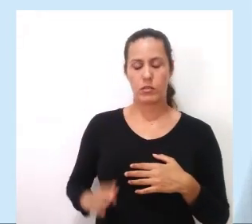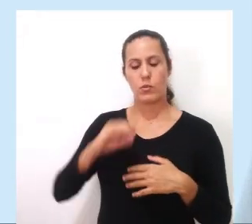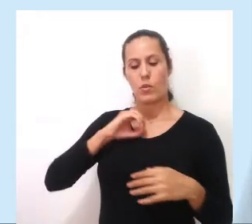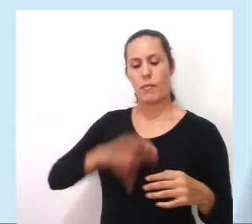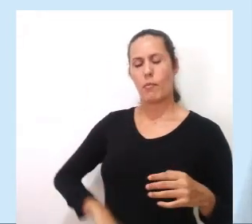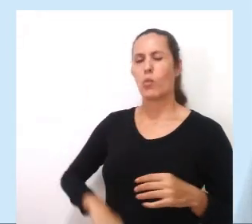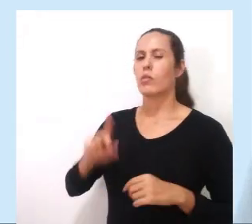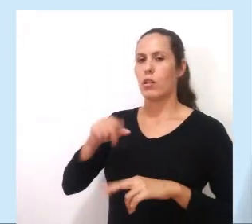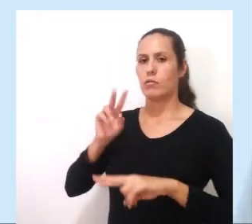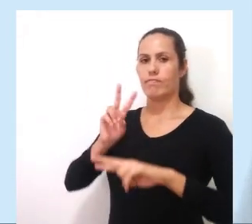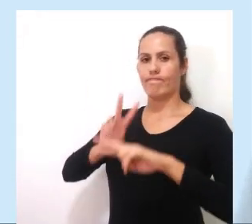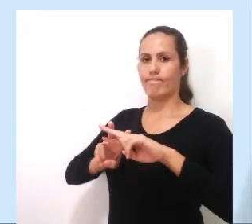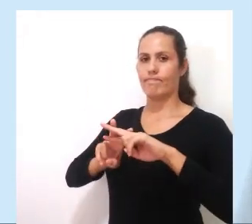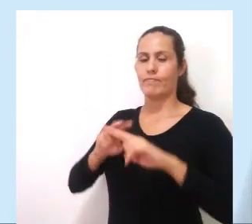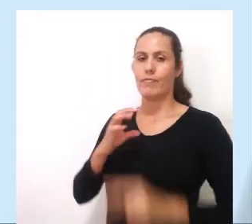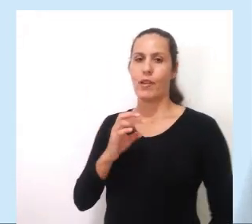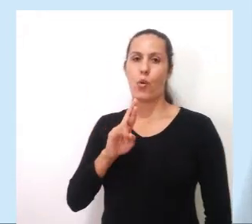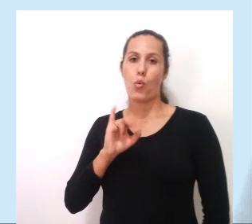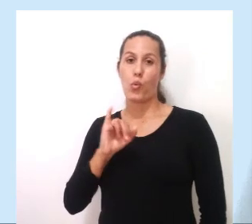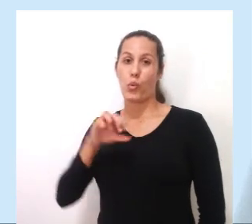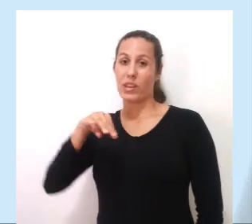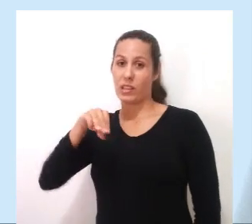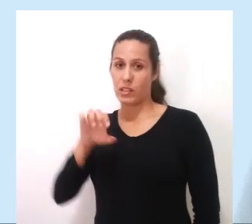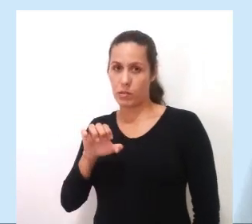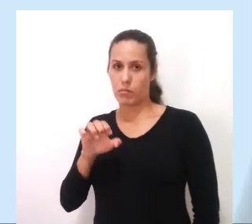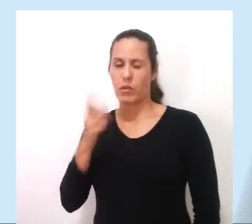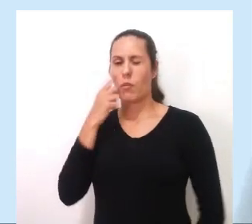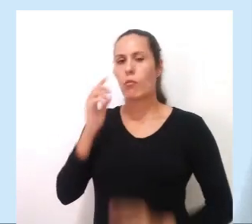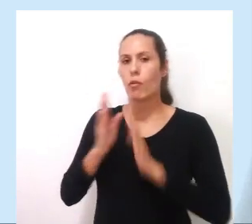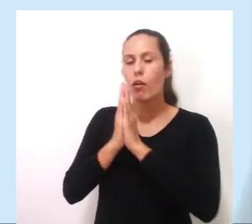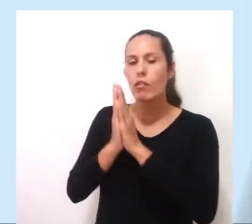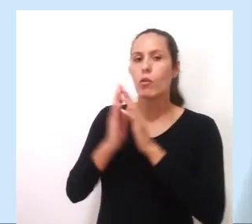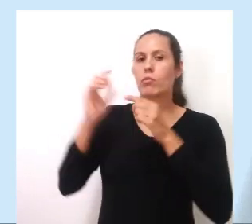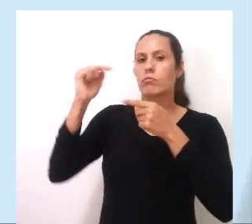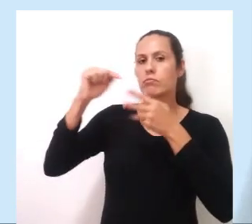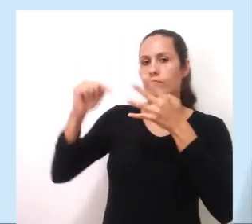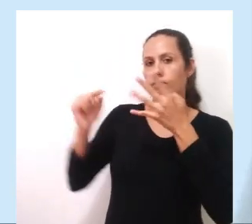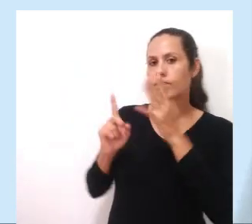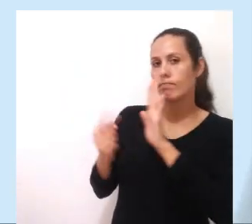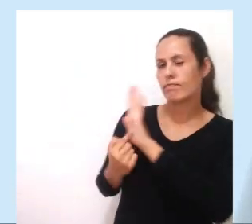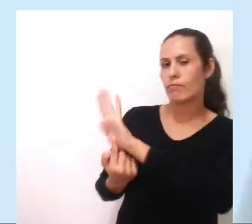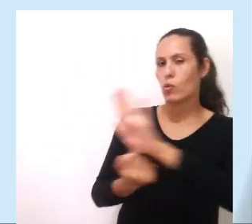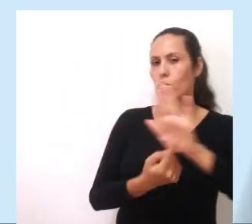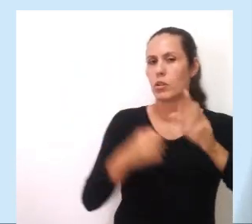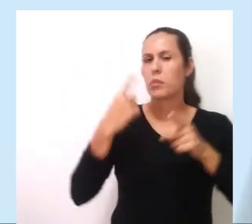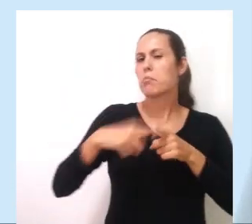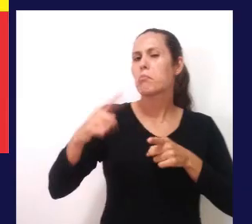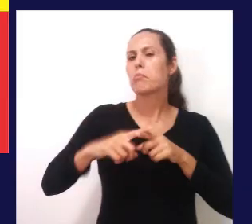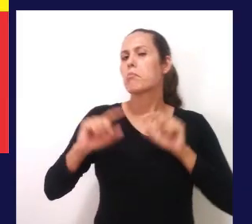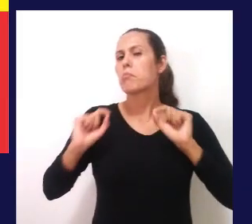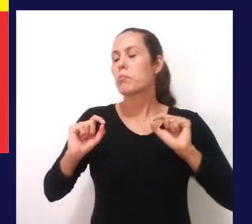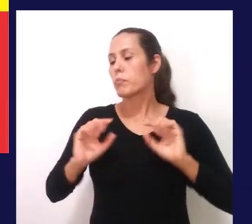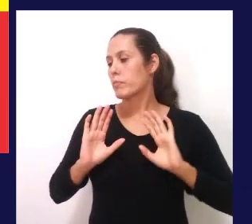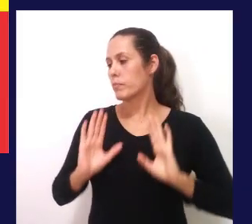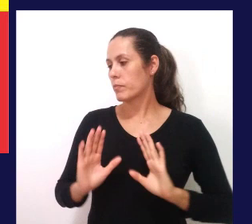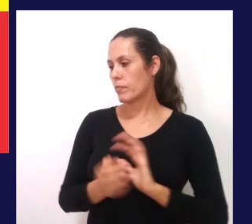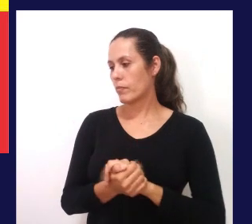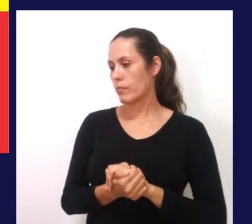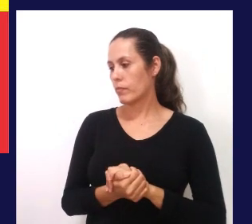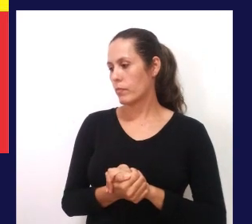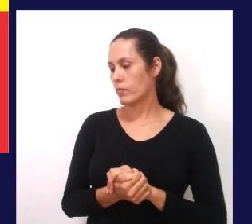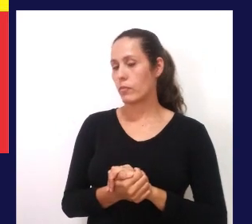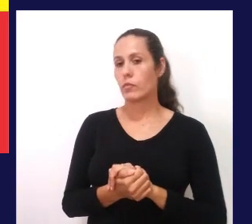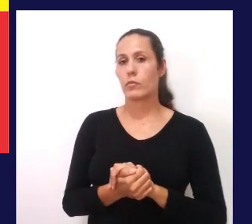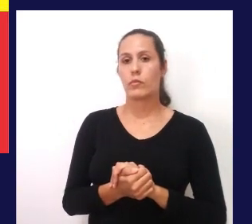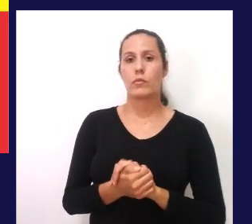crime. Observe aí na telinha, para a gente ver as consequências do aborto. Como o